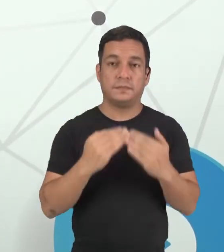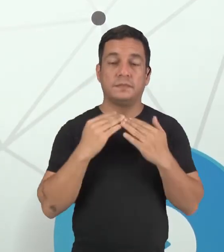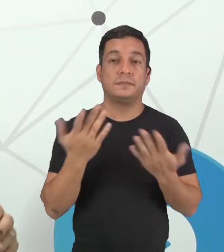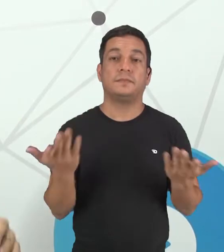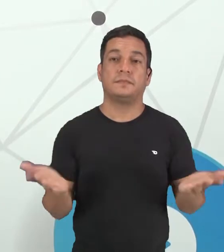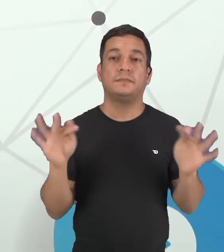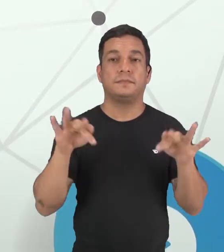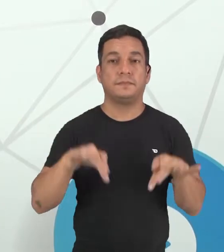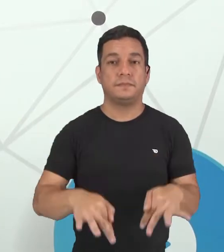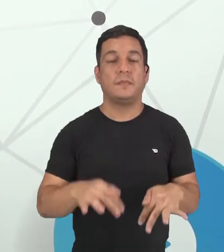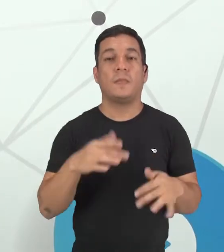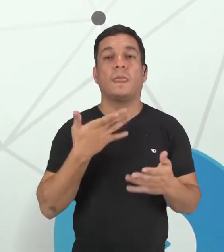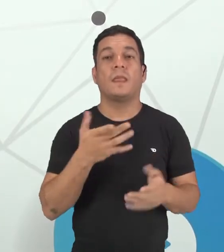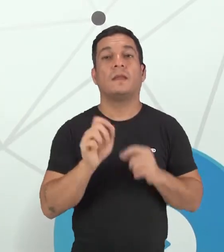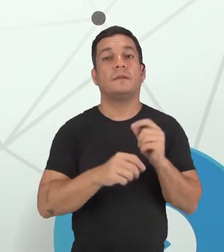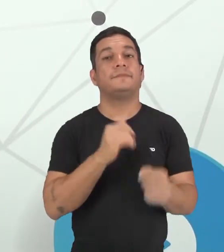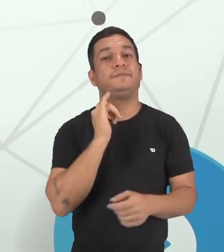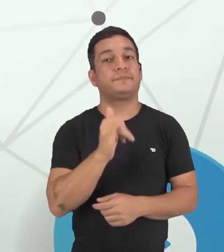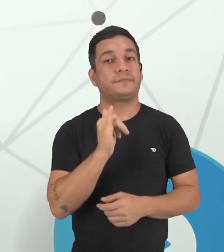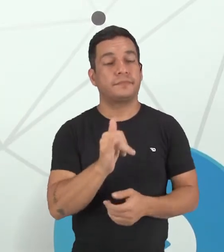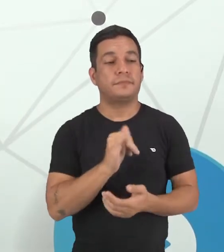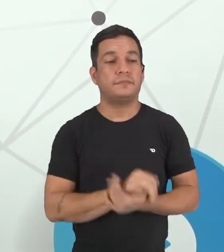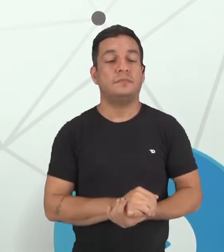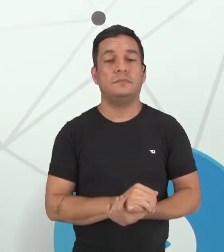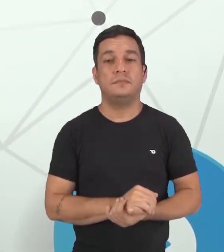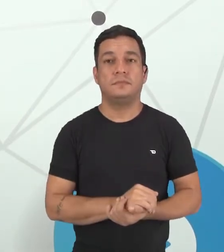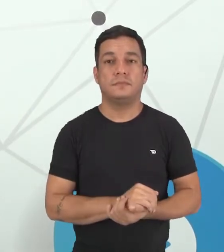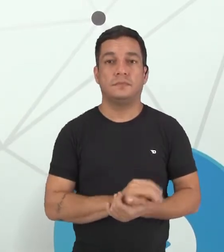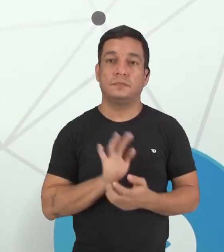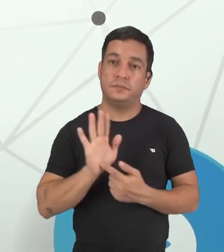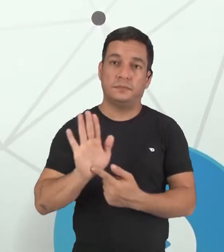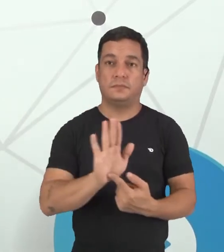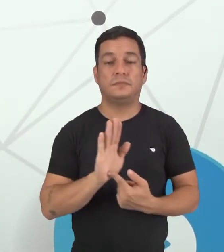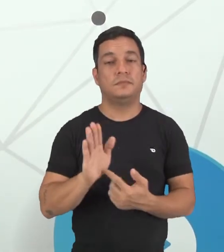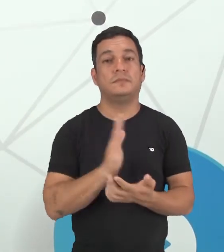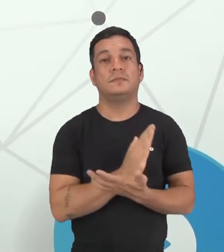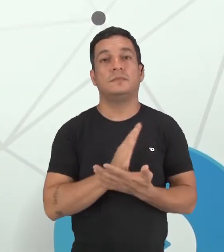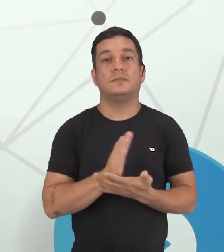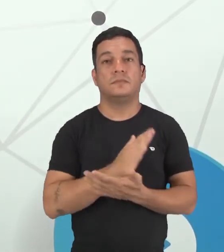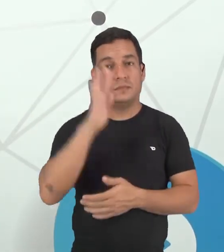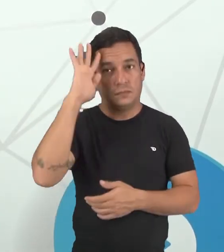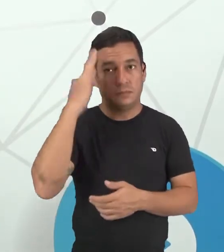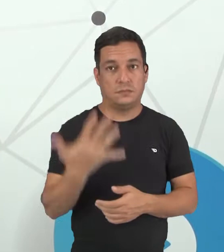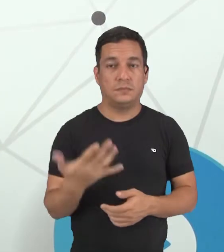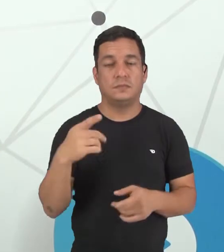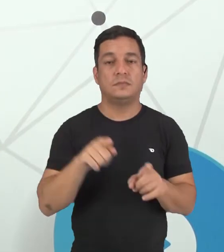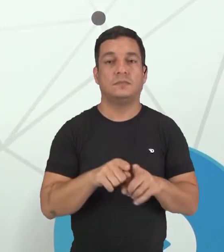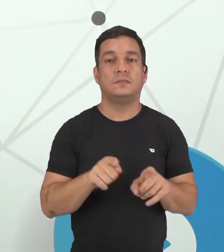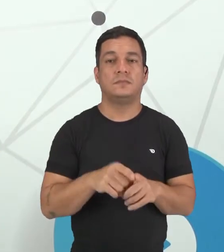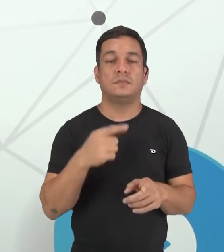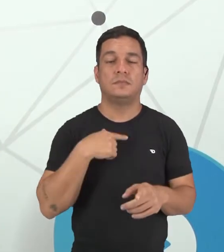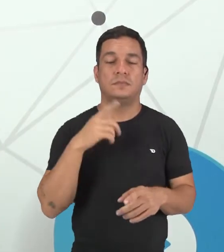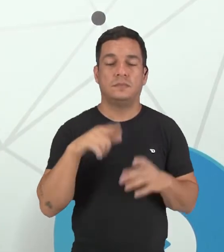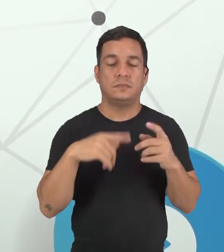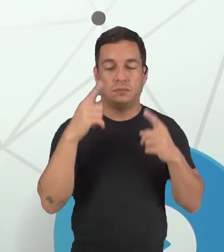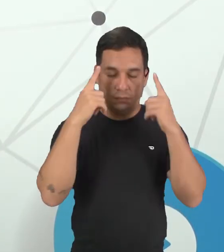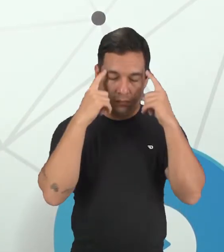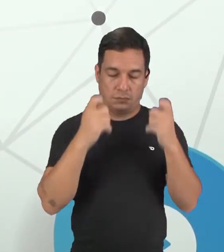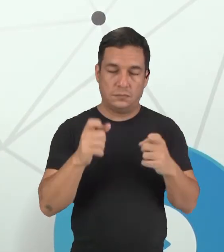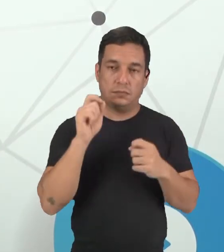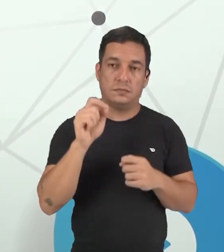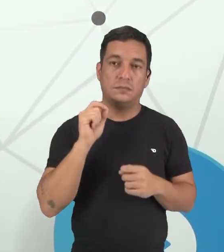para finalizar, o que é que eu tenho para te dizer? Apontei aqui algumas soluções e questionar a violência e o